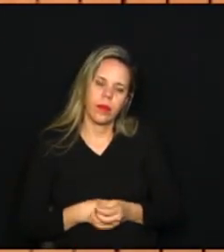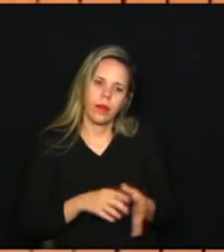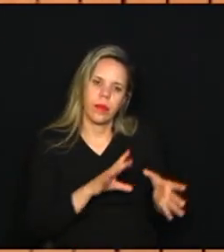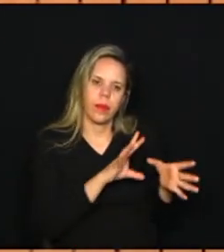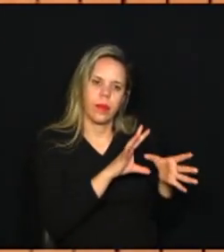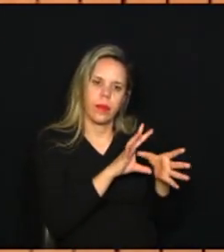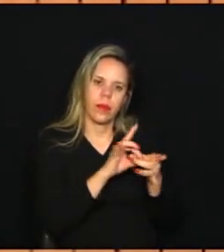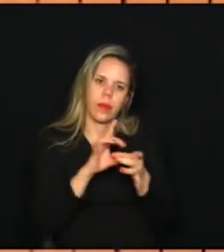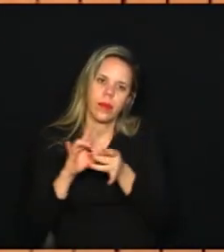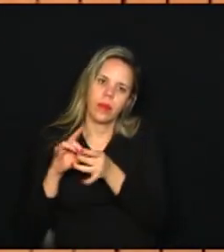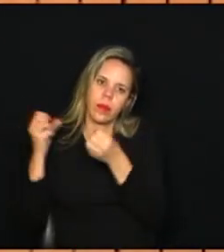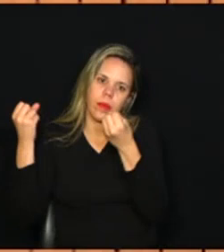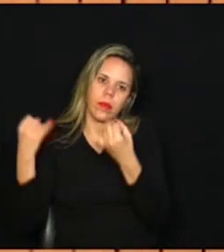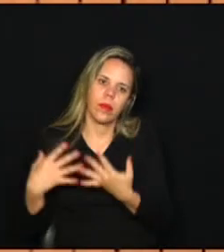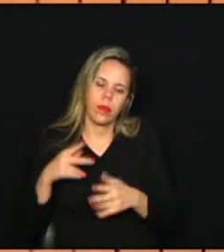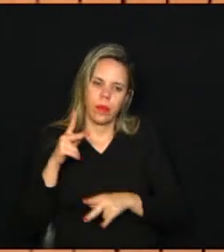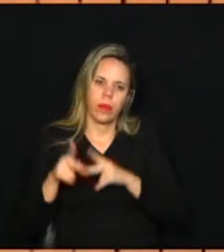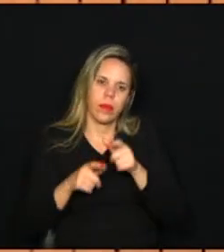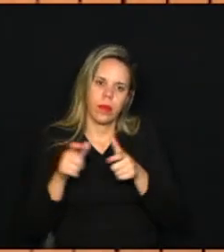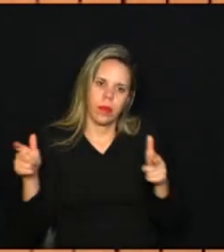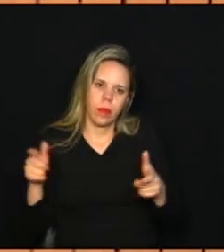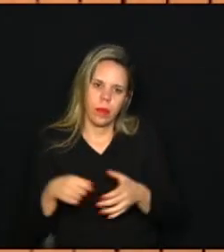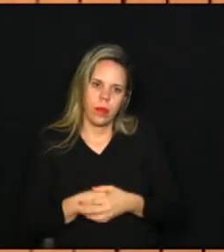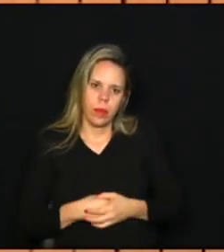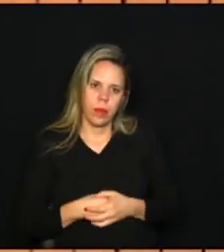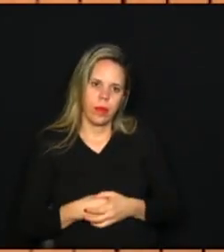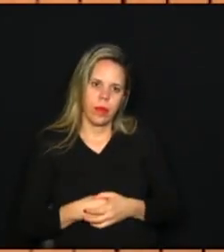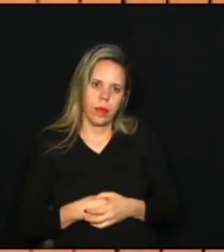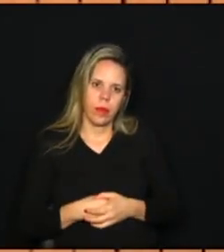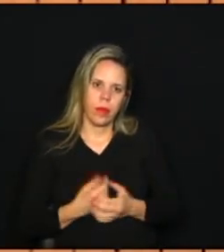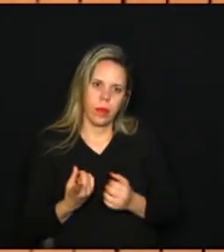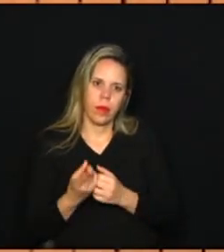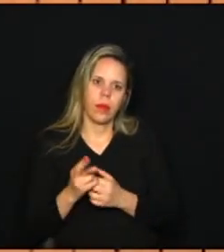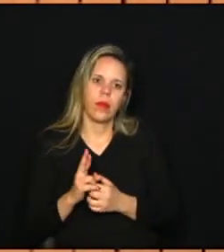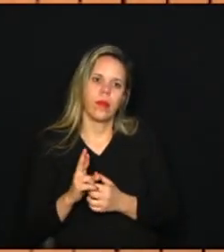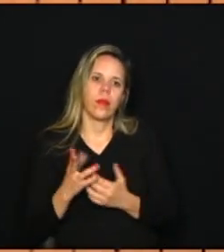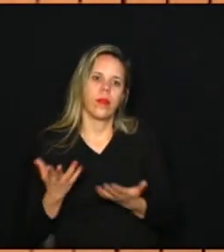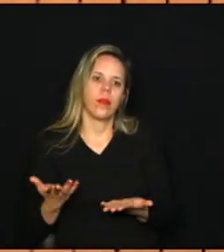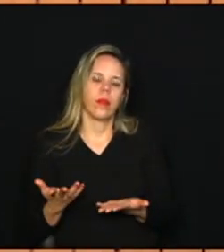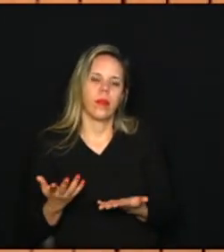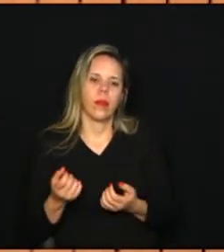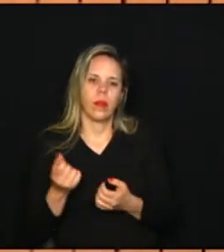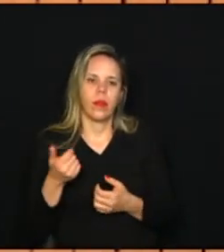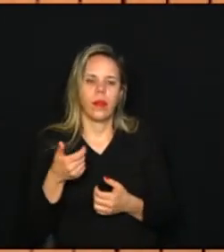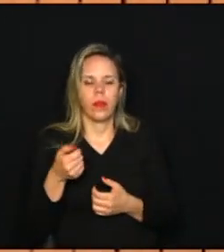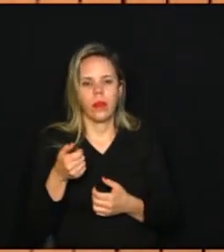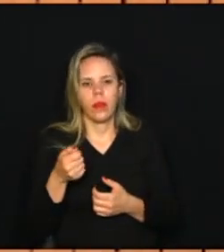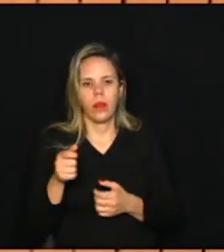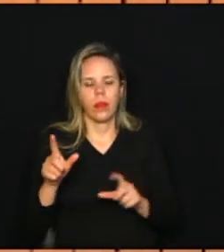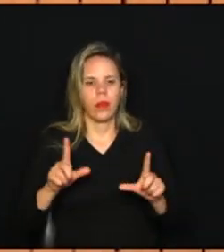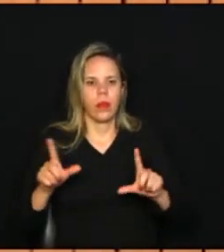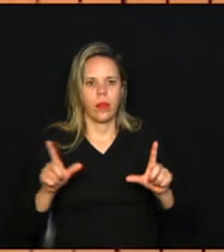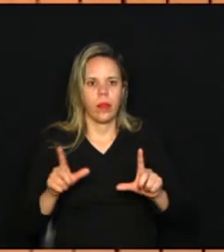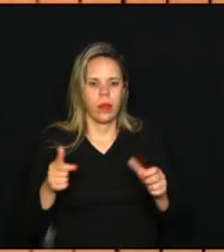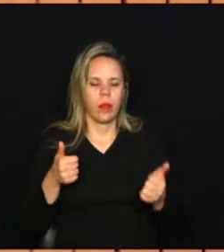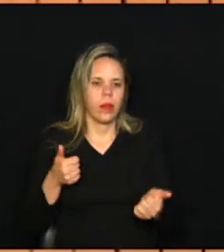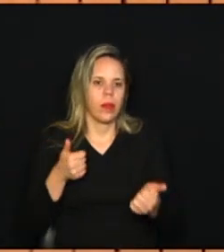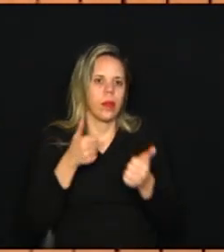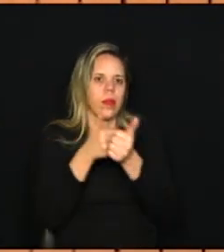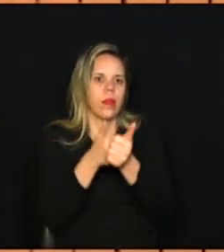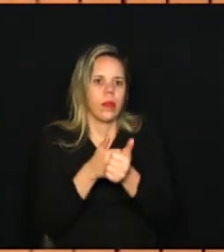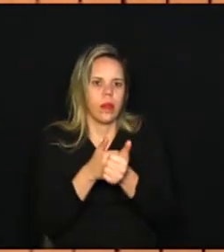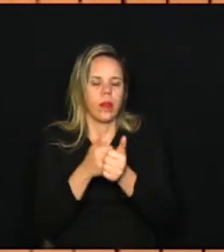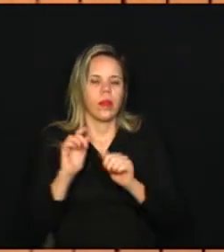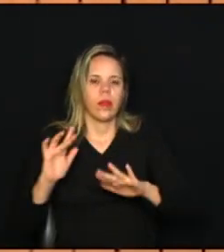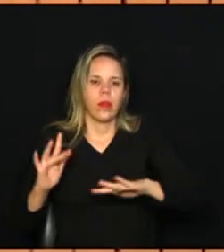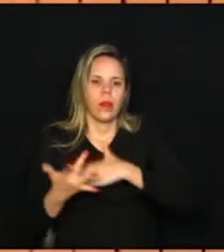contextualizar e explicar à população que porventura acabou de ligar a televisão, nos acompanha aí, né, ou pelas